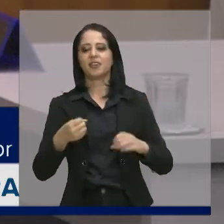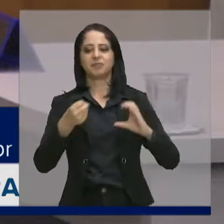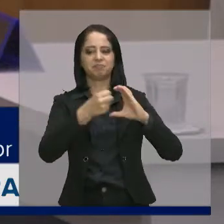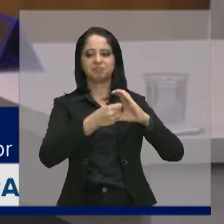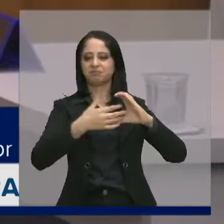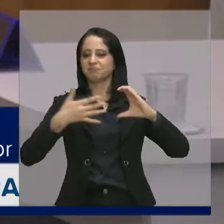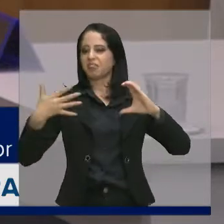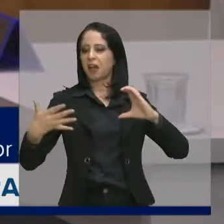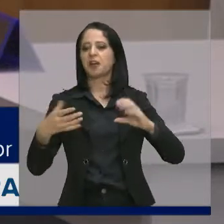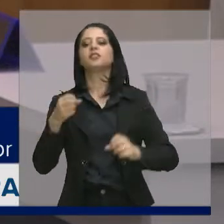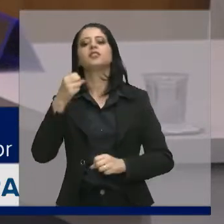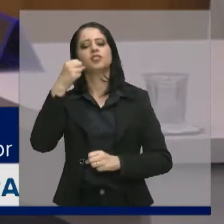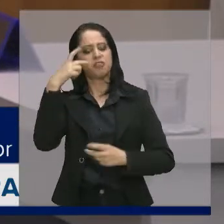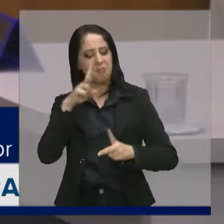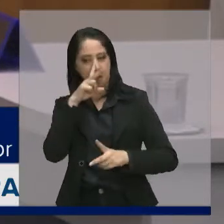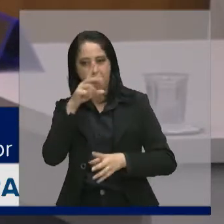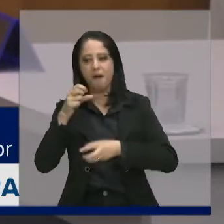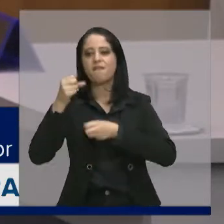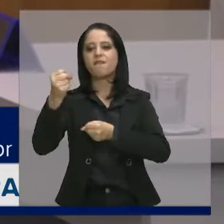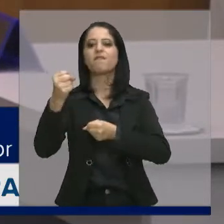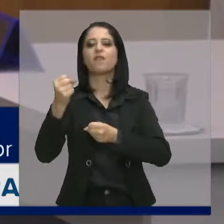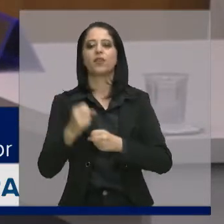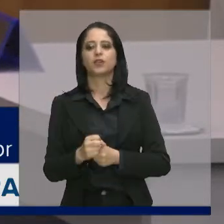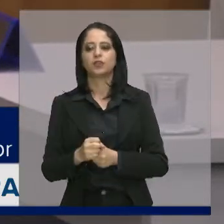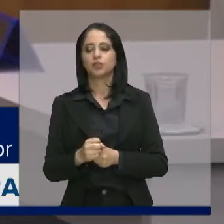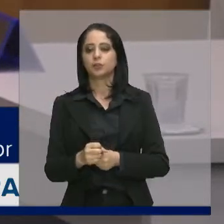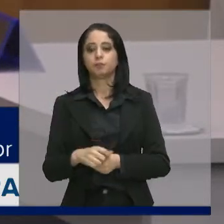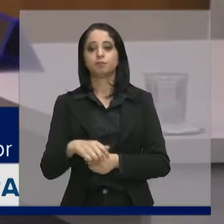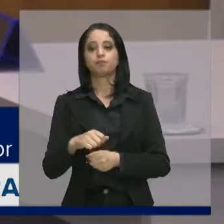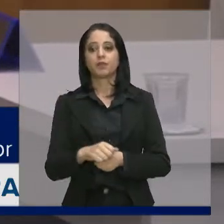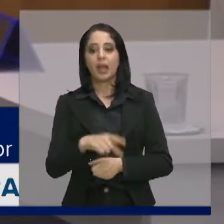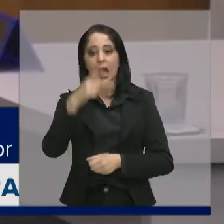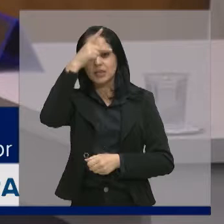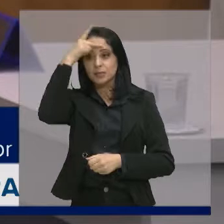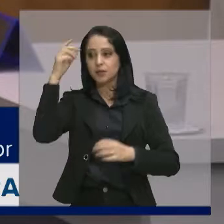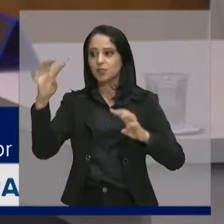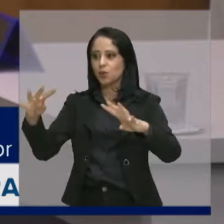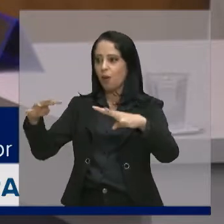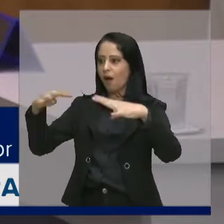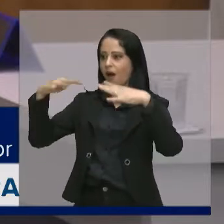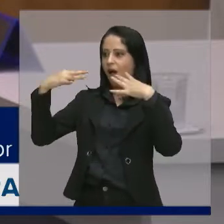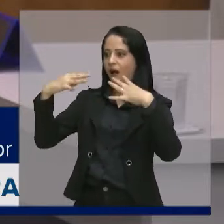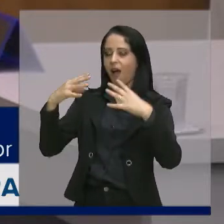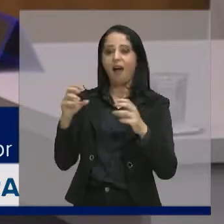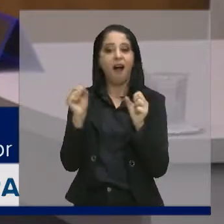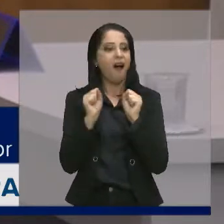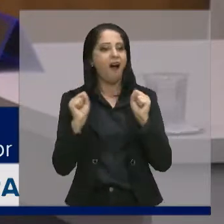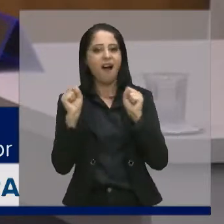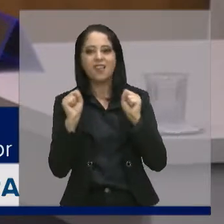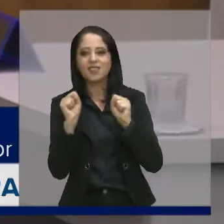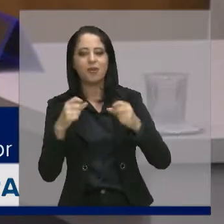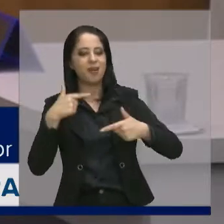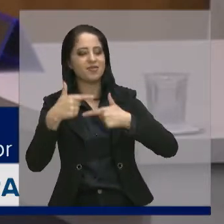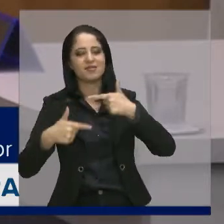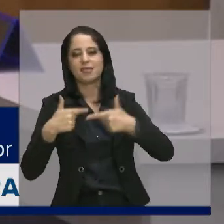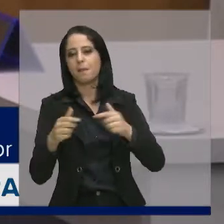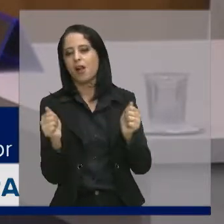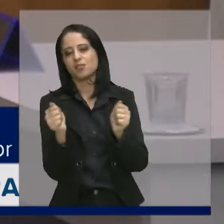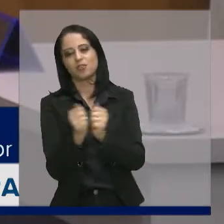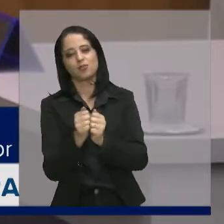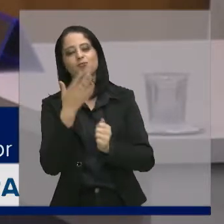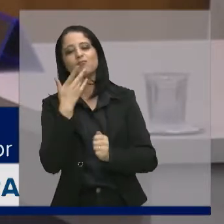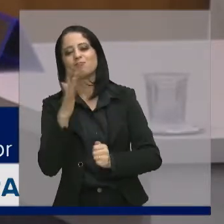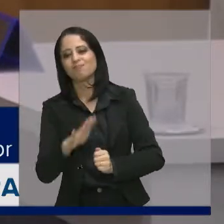todos, principalmente por seus alunos do futebol. Criançada, ele adorava trabalhar com a criançada